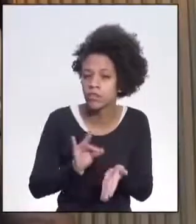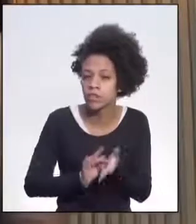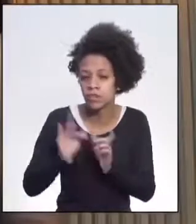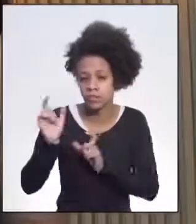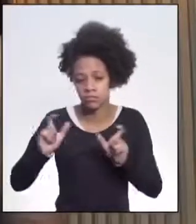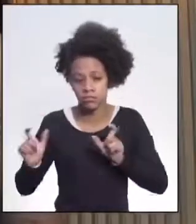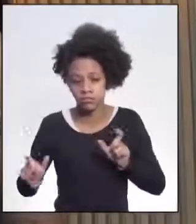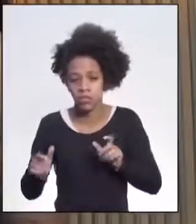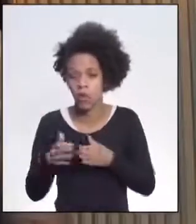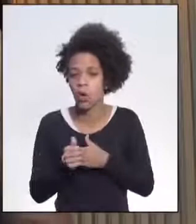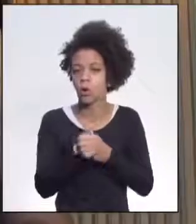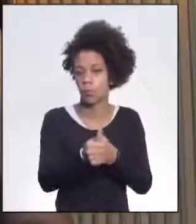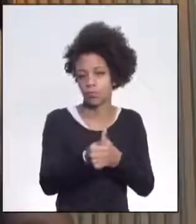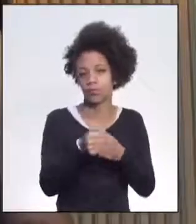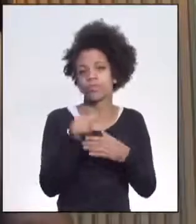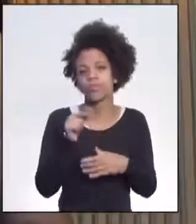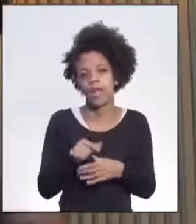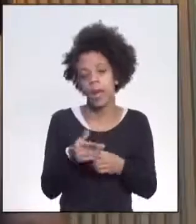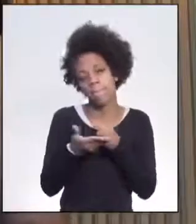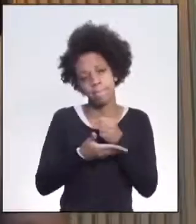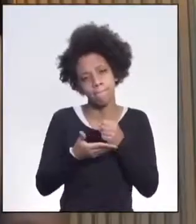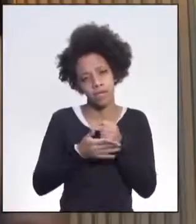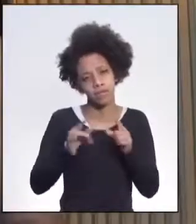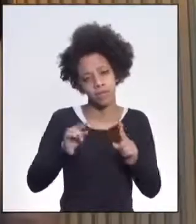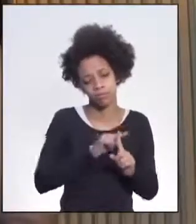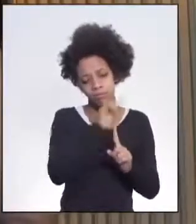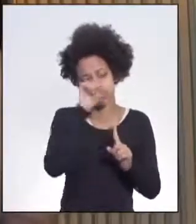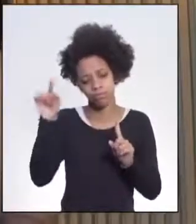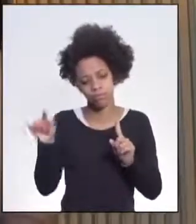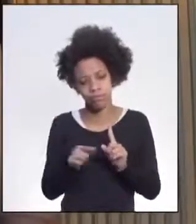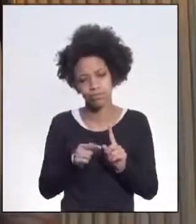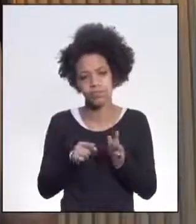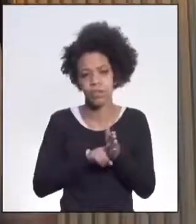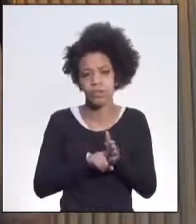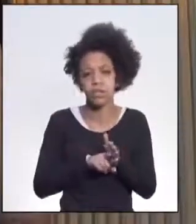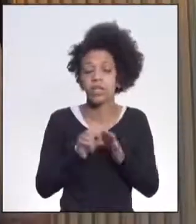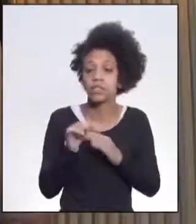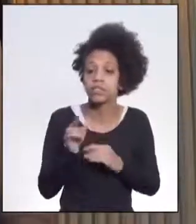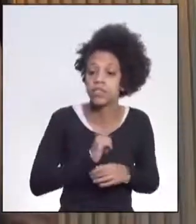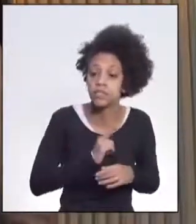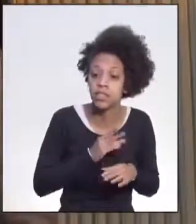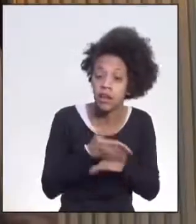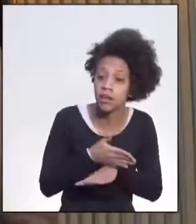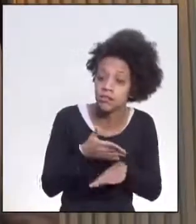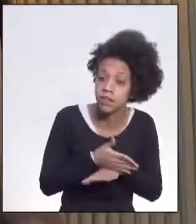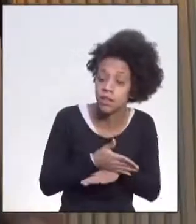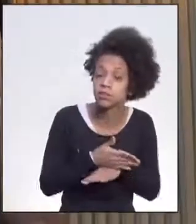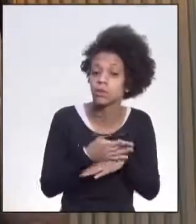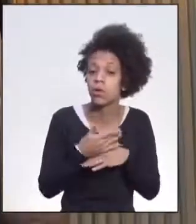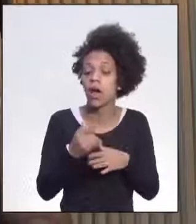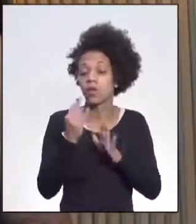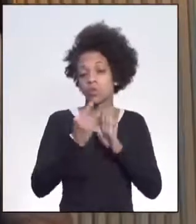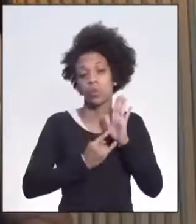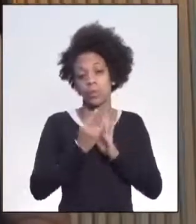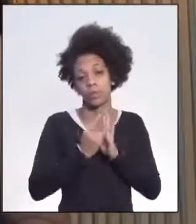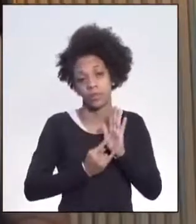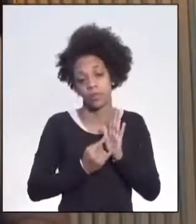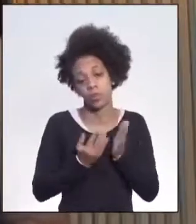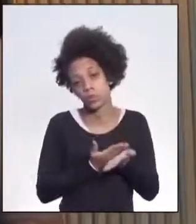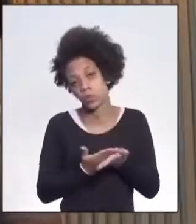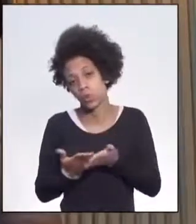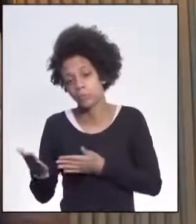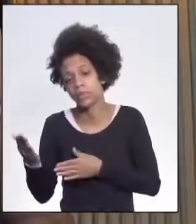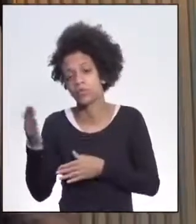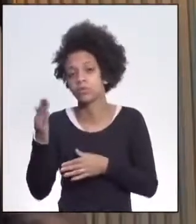pares. Este basicamente é o ciclo da pesquisa. Se você tem acesso a essa documentação no início